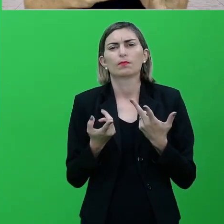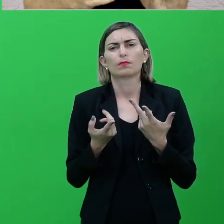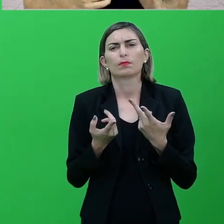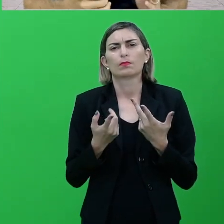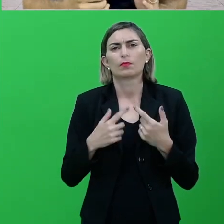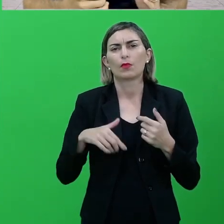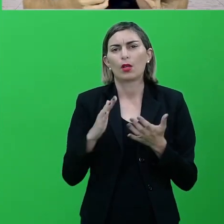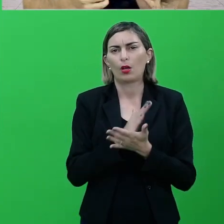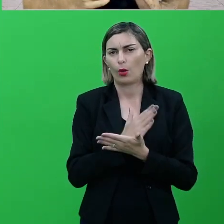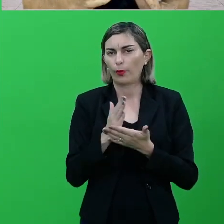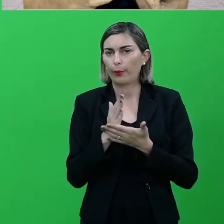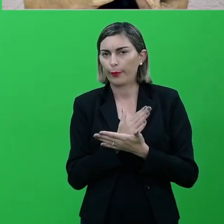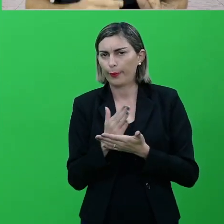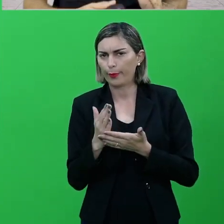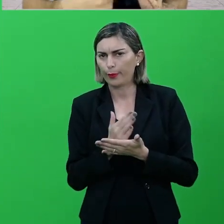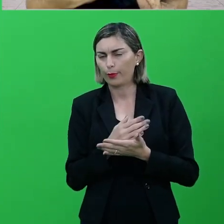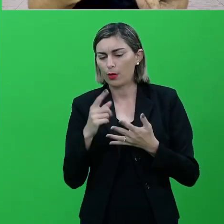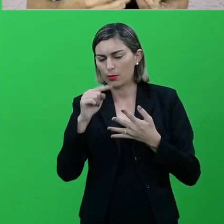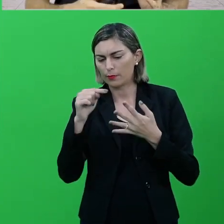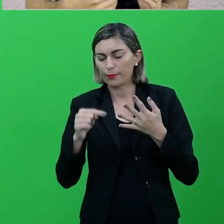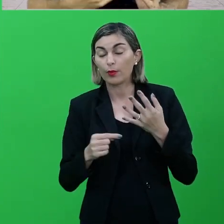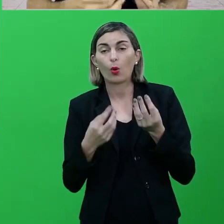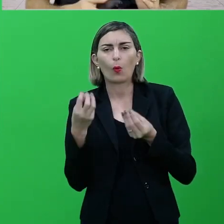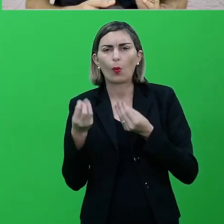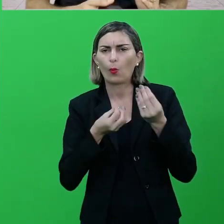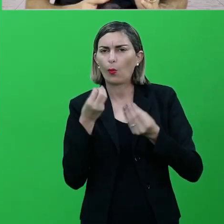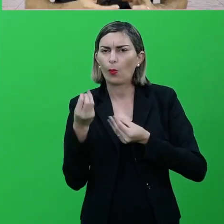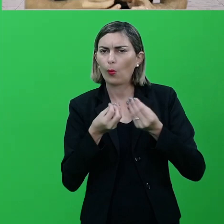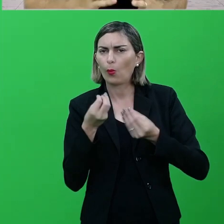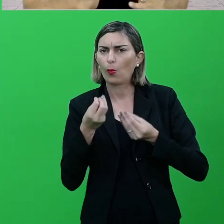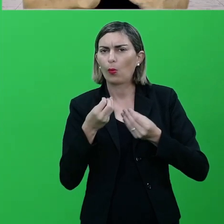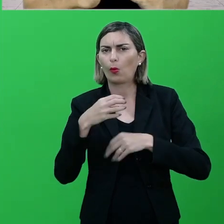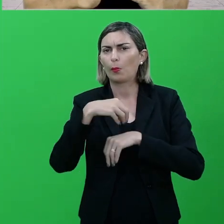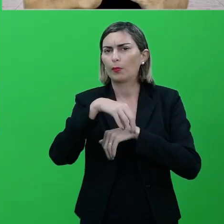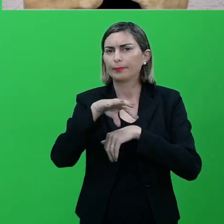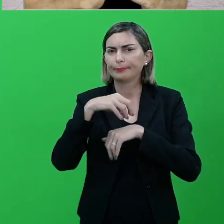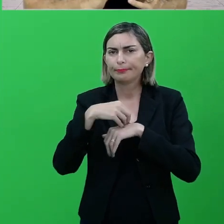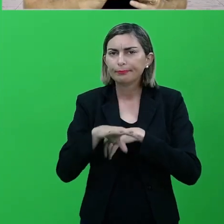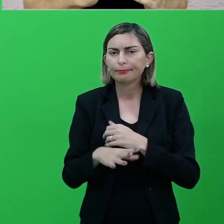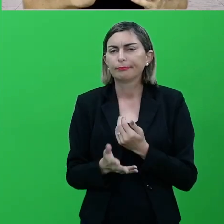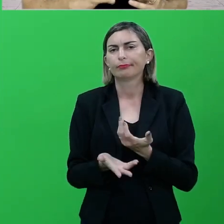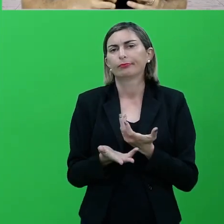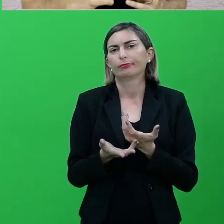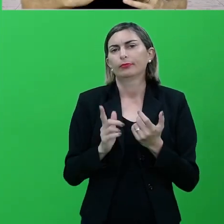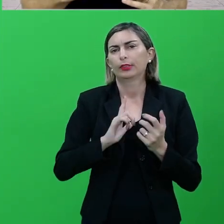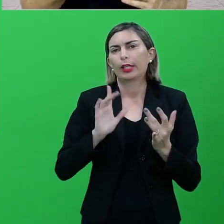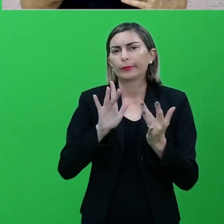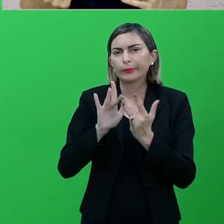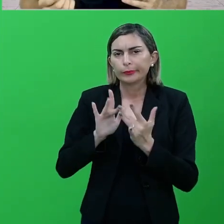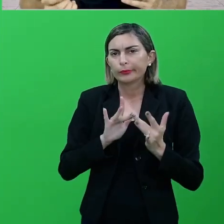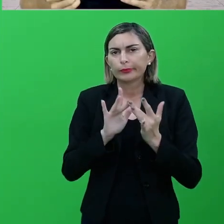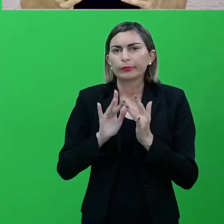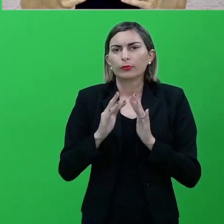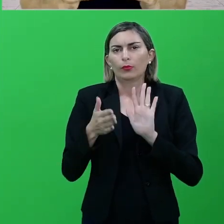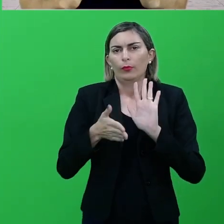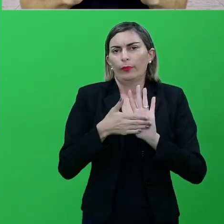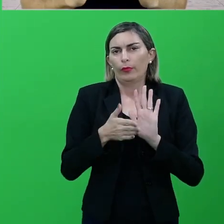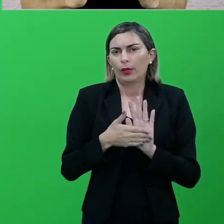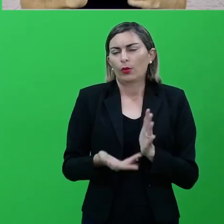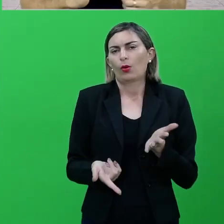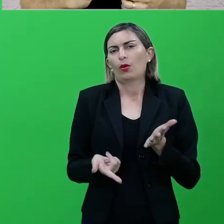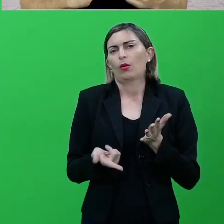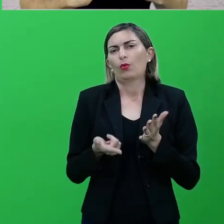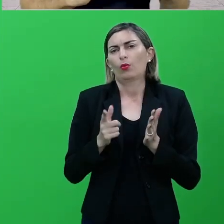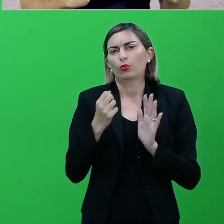algumas dessas questões, né, e a maneira como essas questões são abordadas tem uma conexão com o Manual de Oslo, que foi